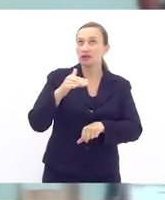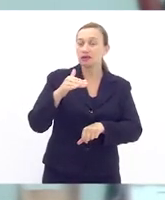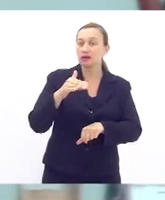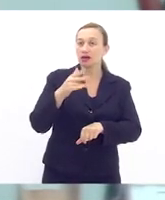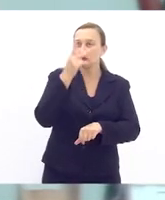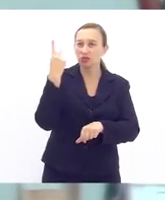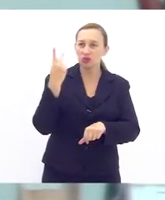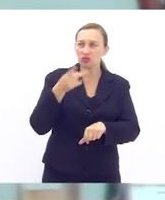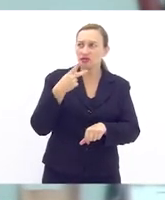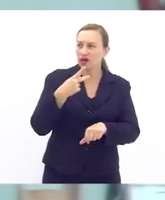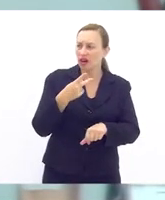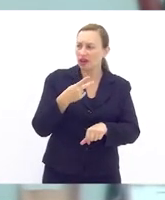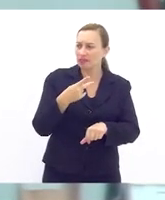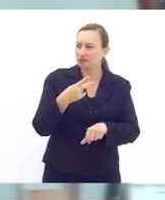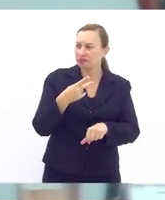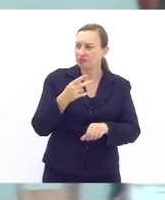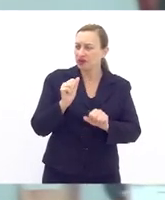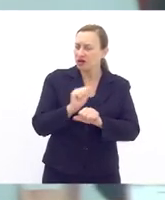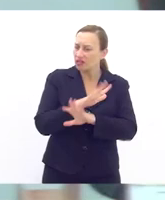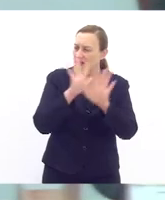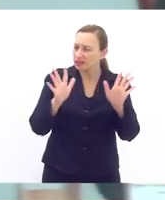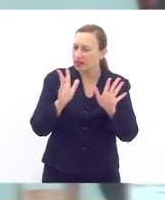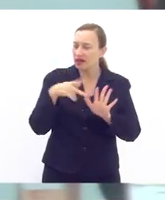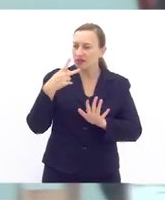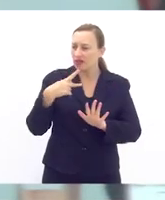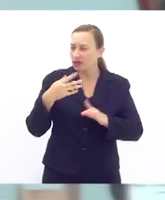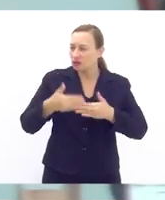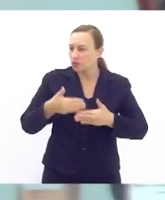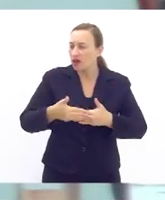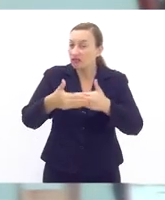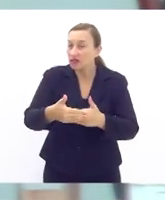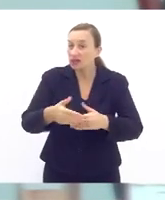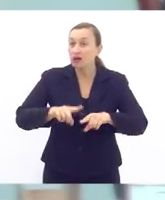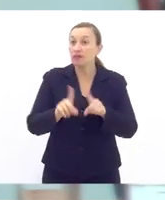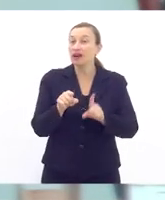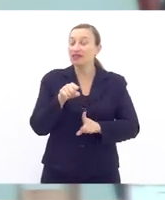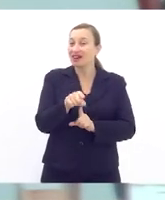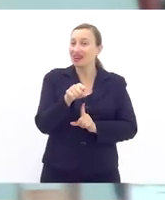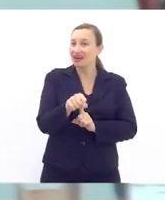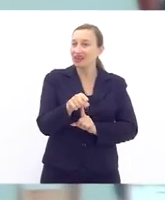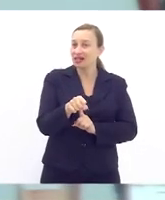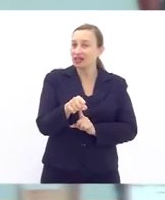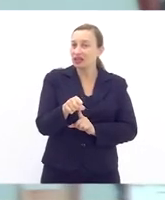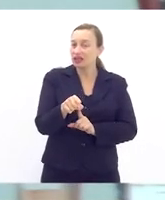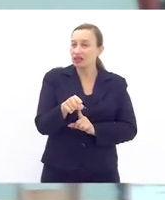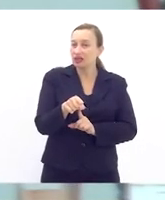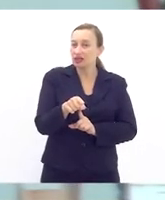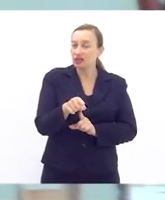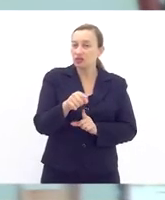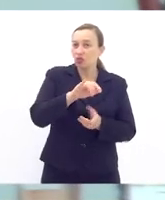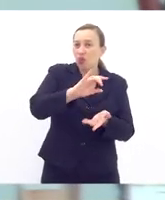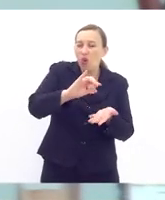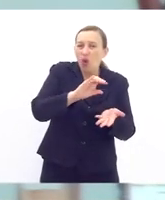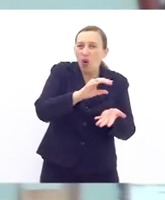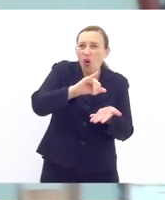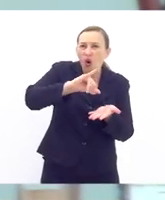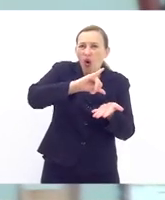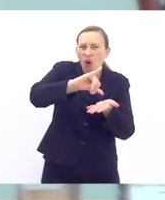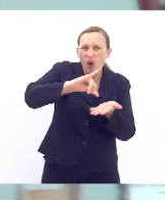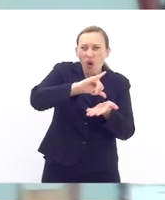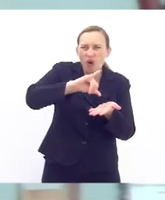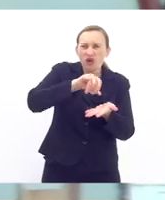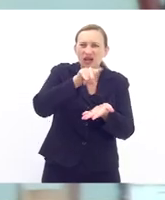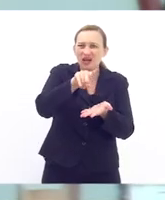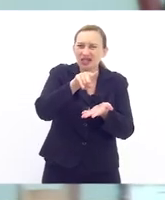bom Deixa claro que as pessoas falam muito sobre o avanço do mole mas ele como tem muito mais intemperismo eólico ali é muito mais